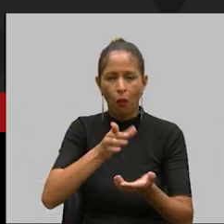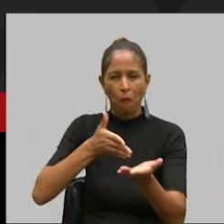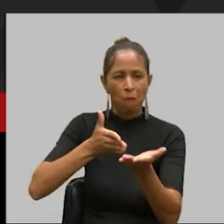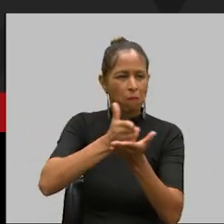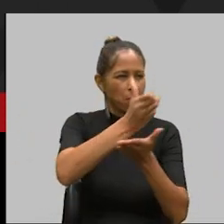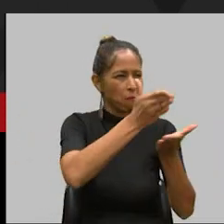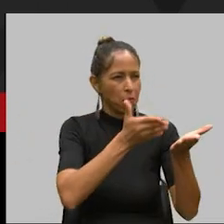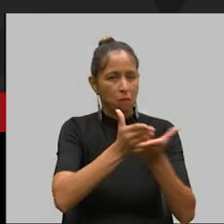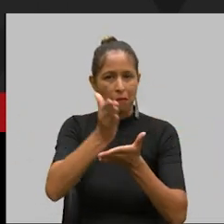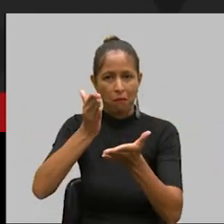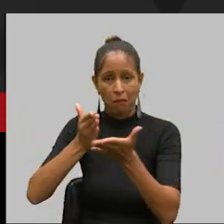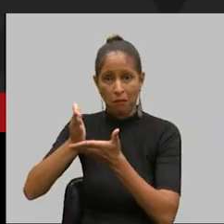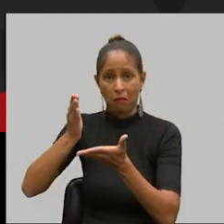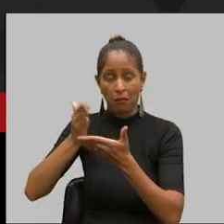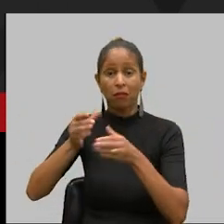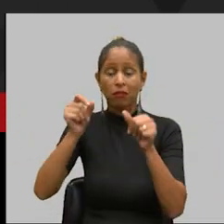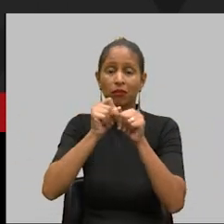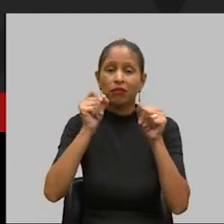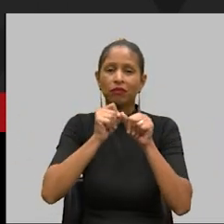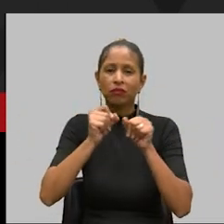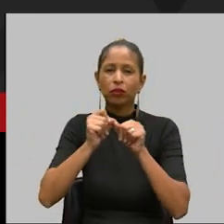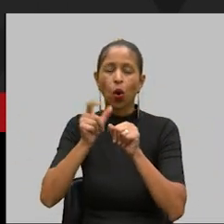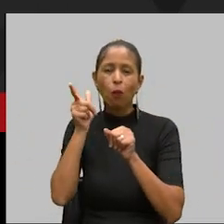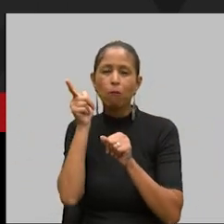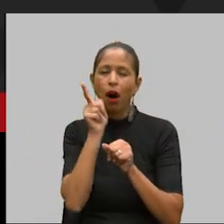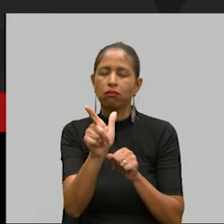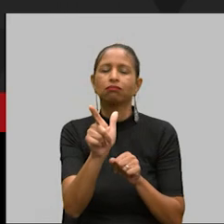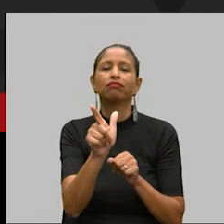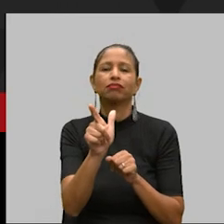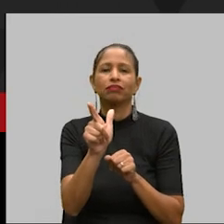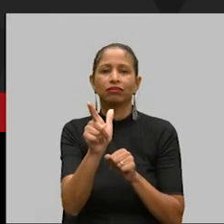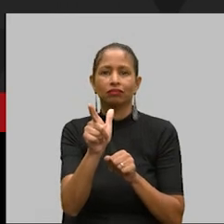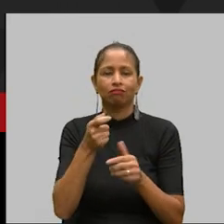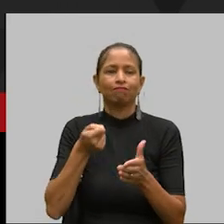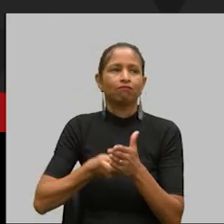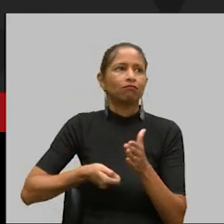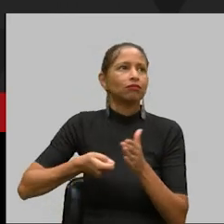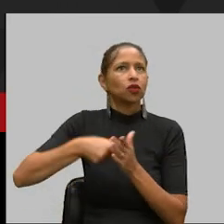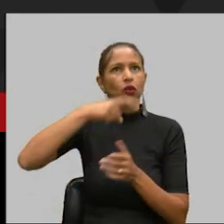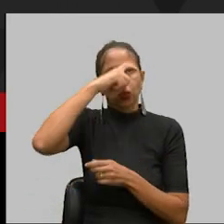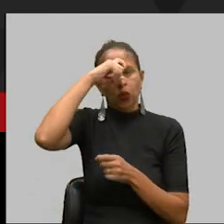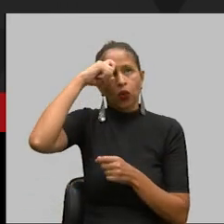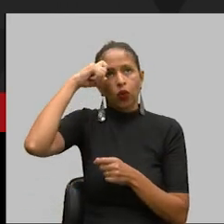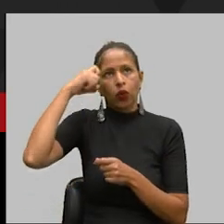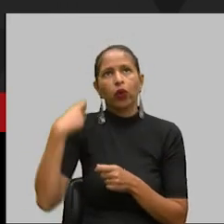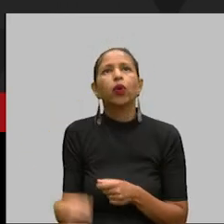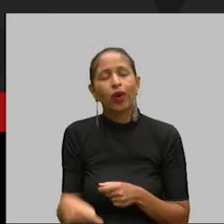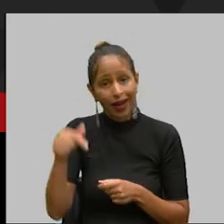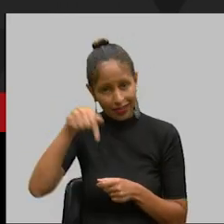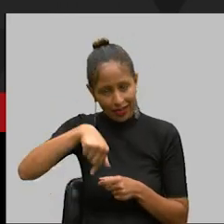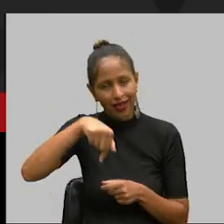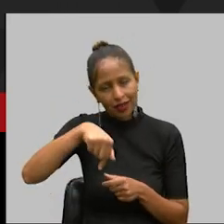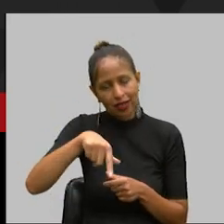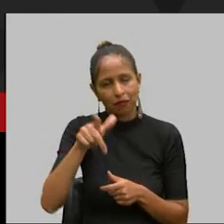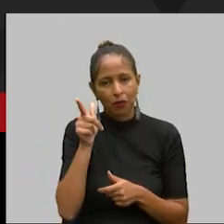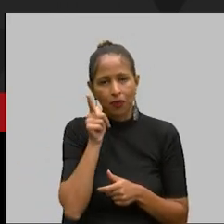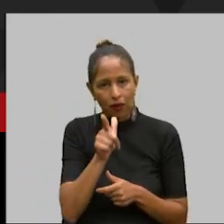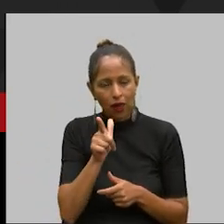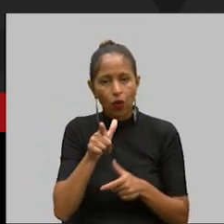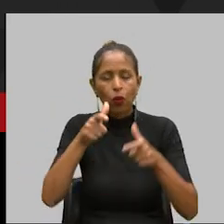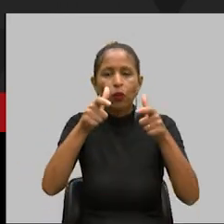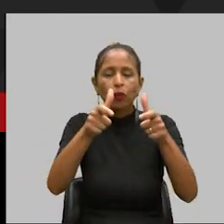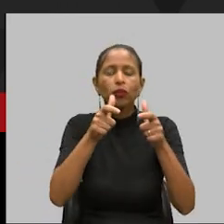e concedidos conquistados duramente até aqui eles se deram num